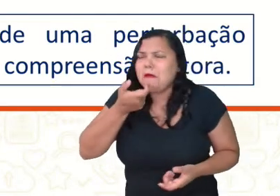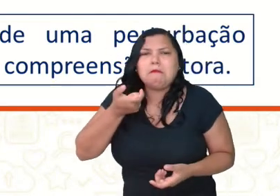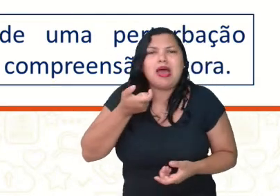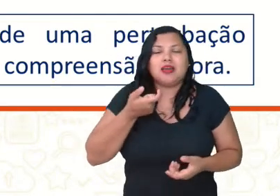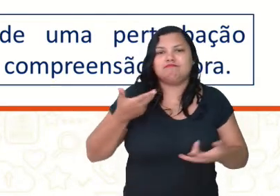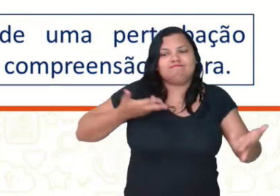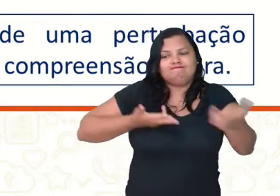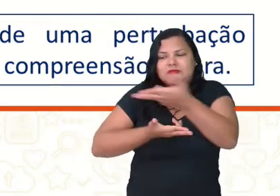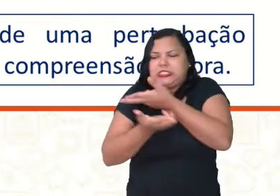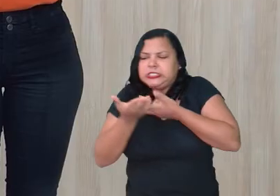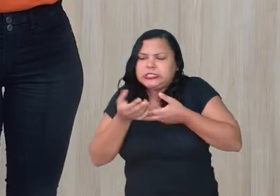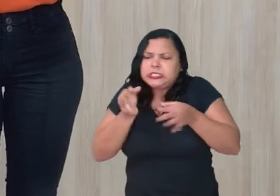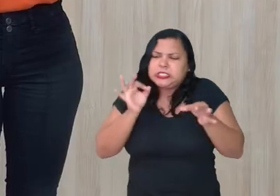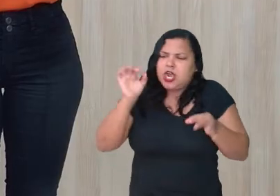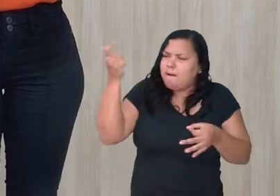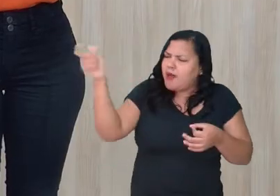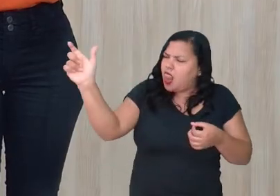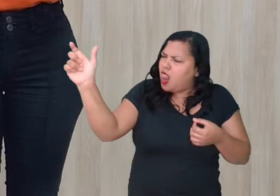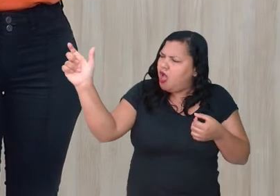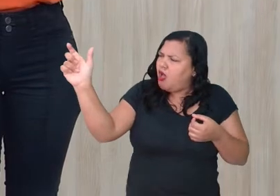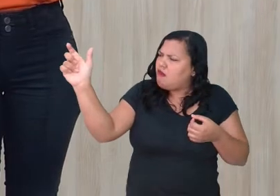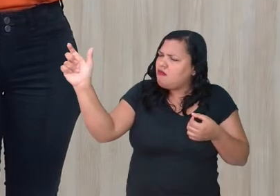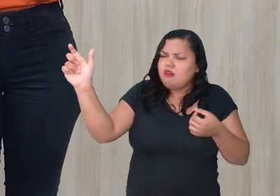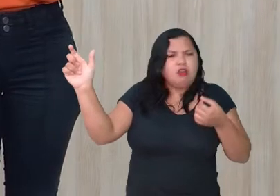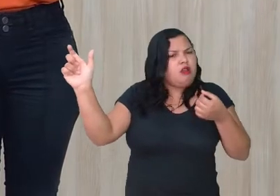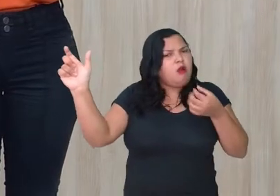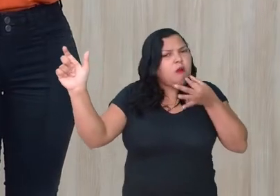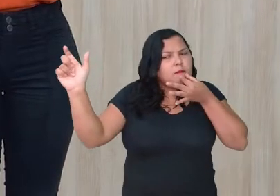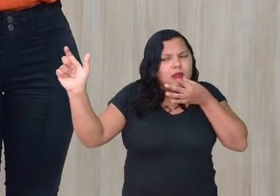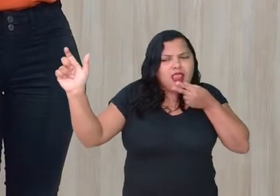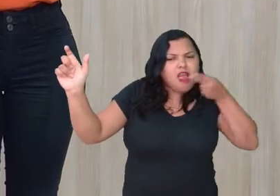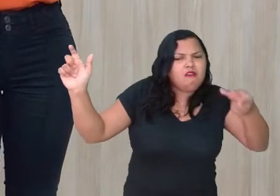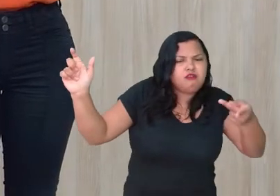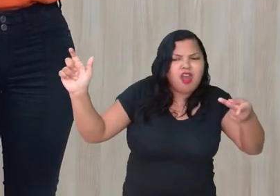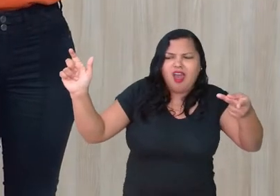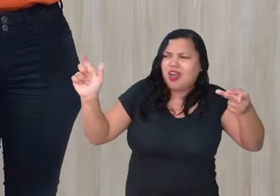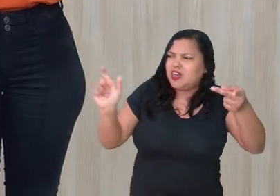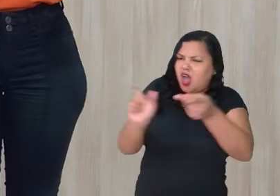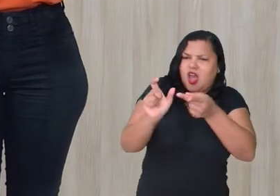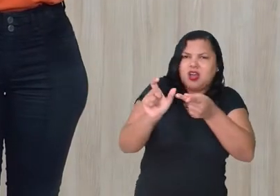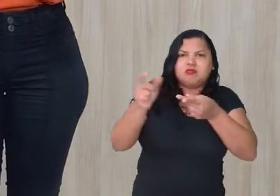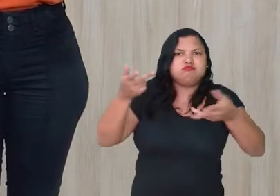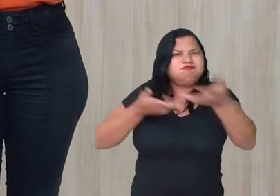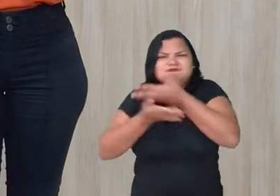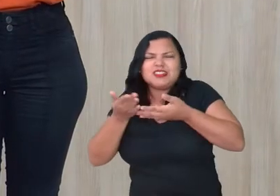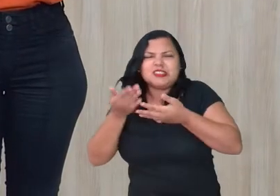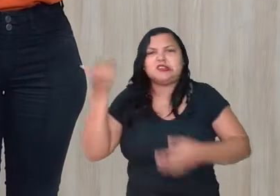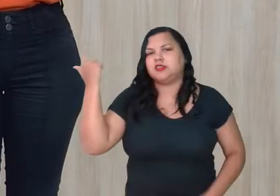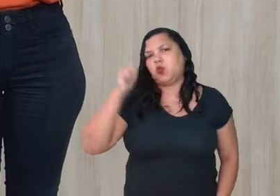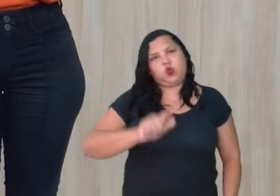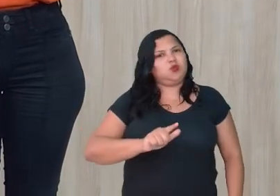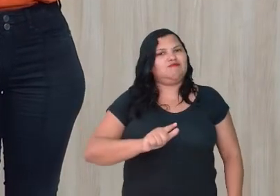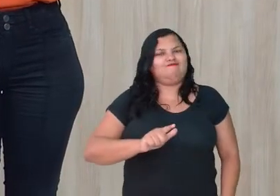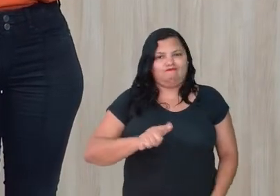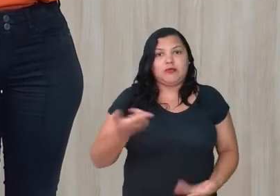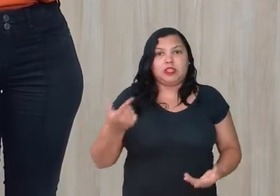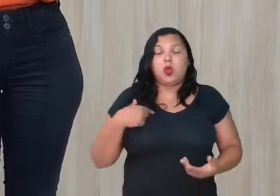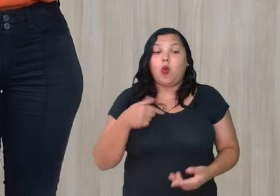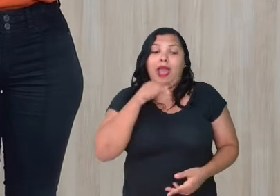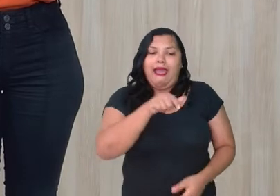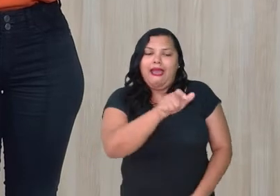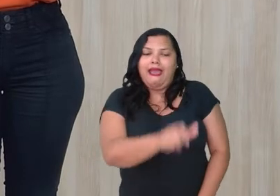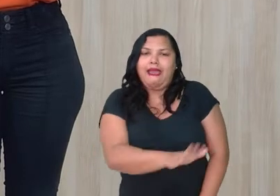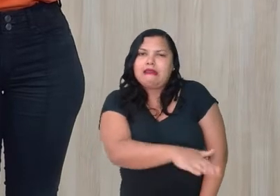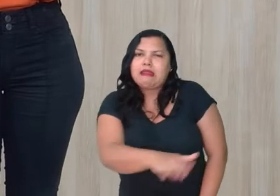aquela relação tão importante que a gente já sabe, que é a relação grafema e fonema, para que a criança estruture,